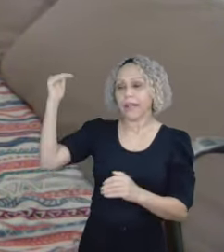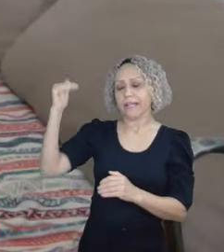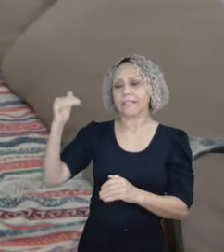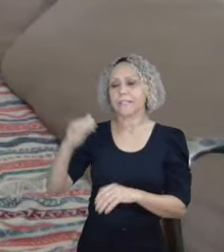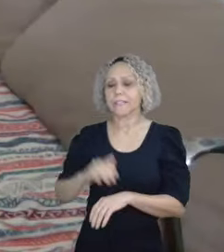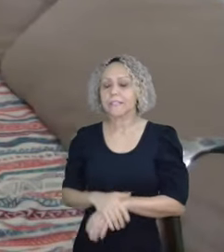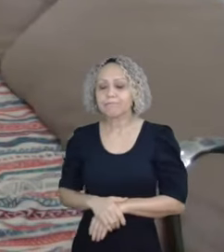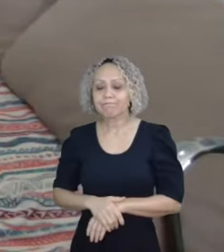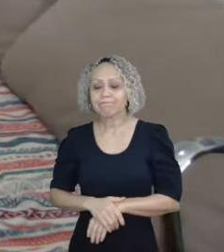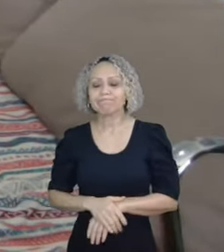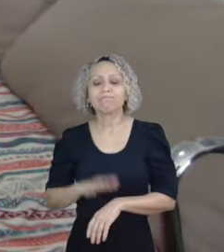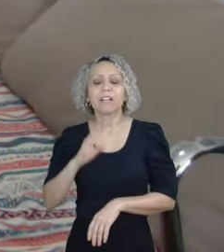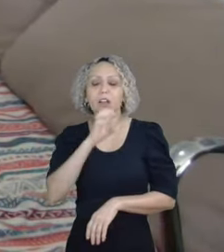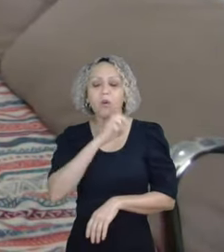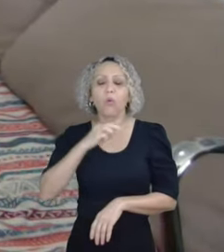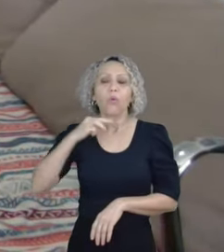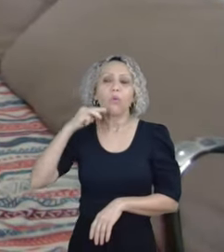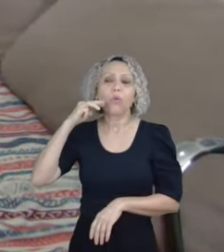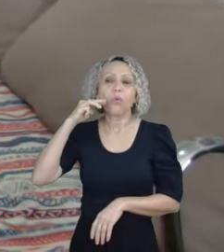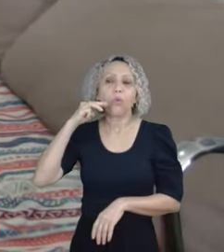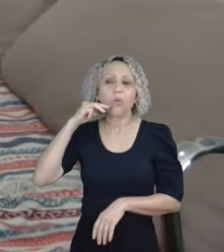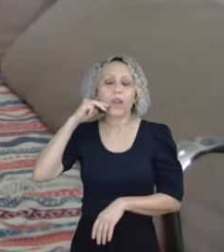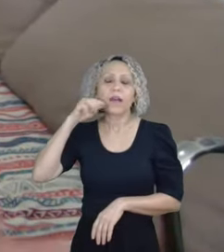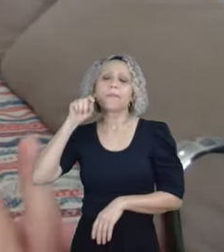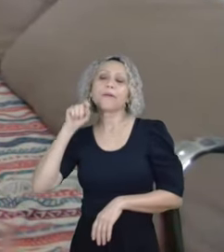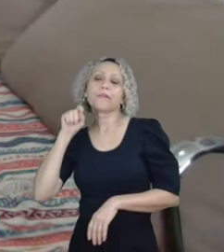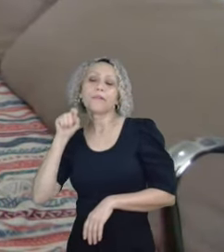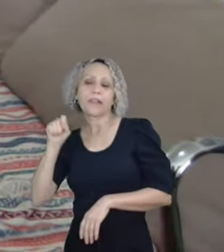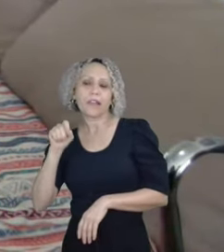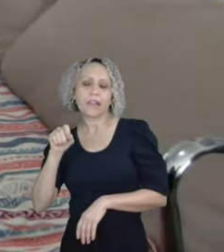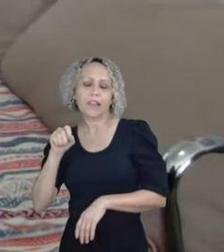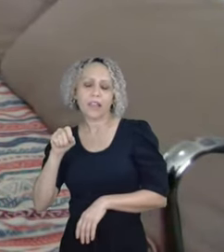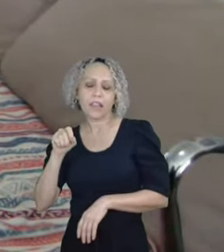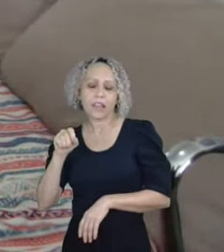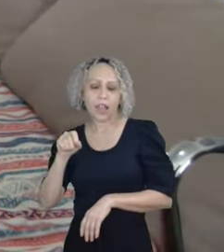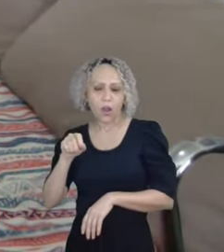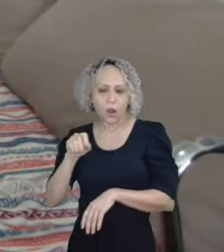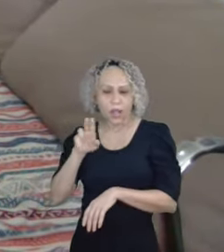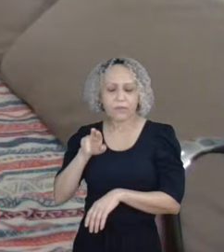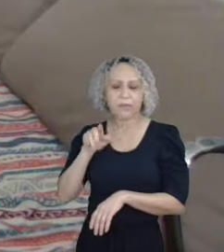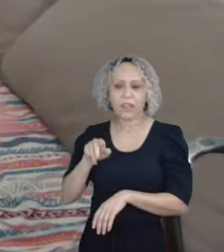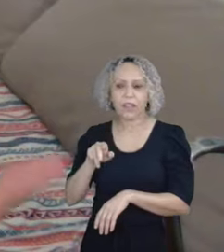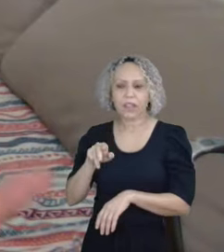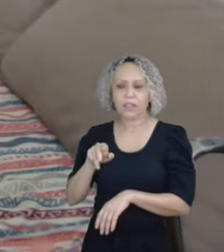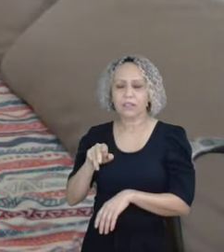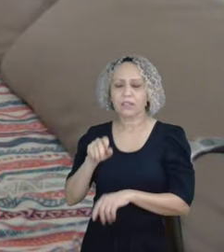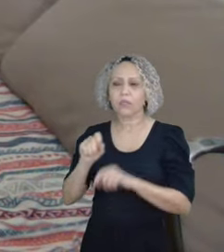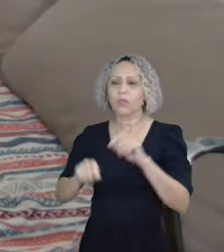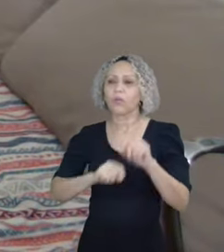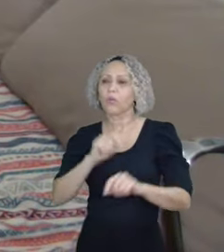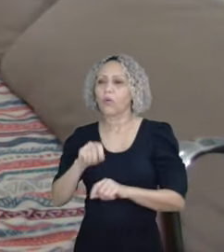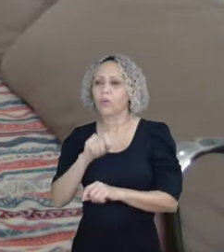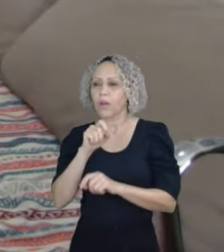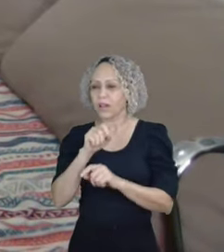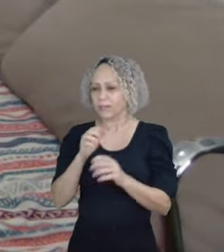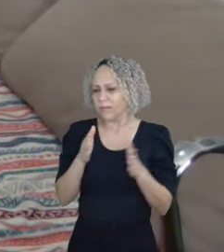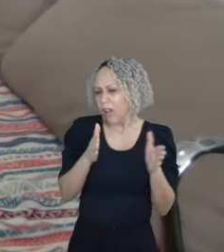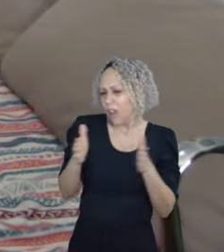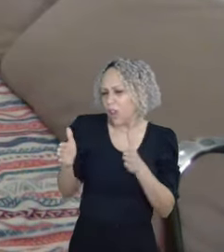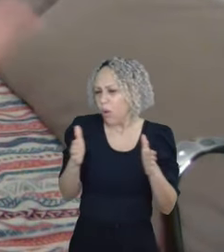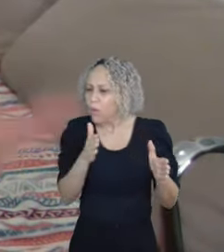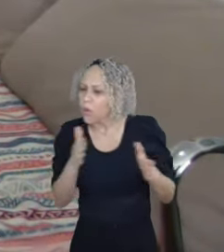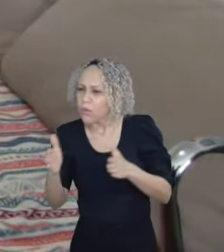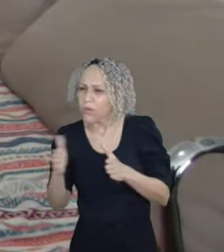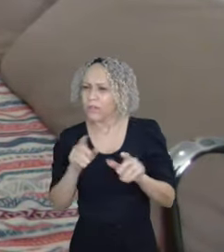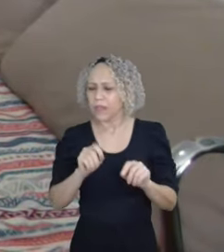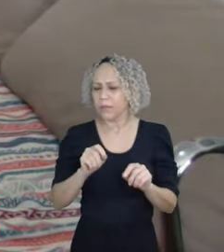é que os ataques de Musk servem de plataforma, têm servido nos últimos dias aí de plataforma, na verdade, não é nem nos últimos dias, né? Nos últimos dias